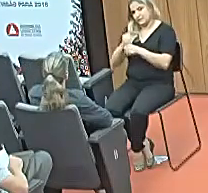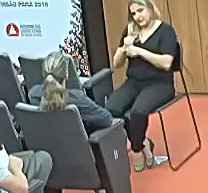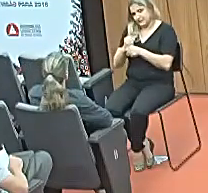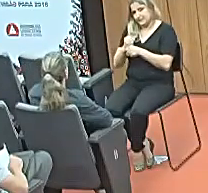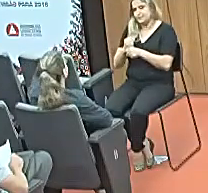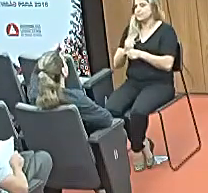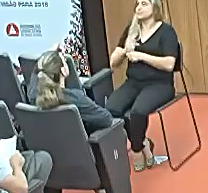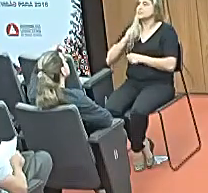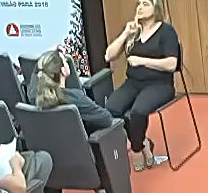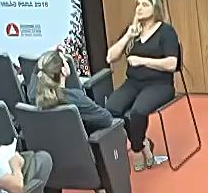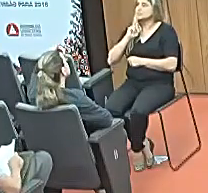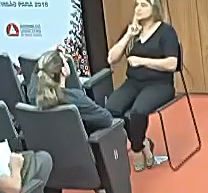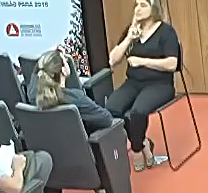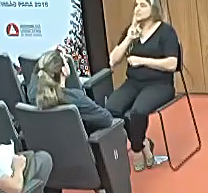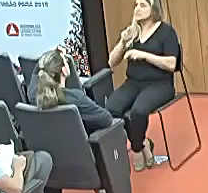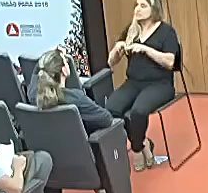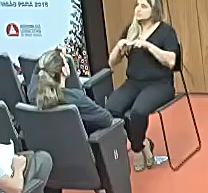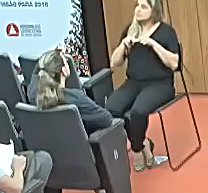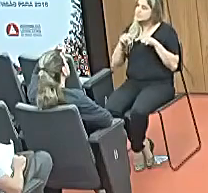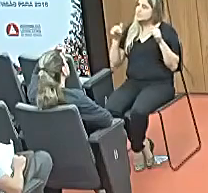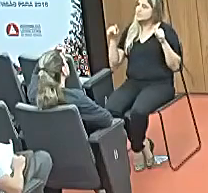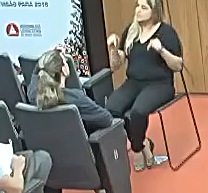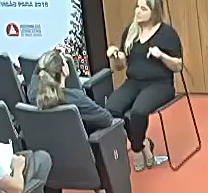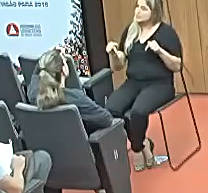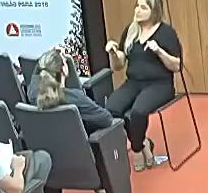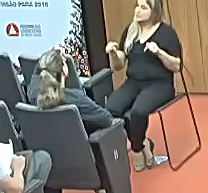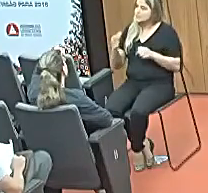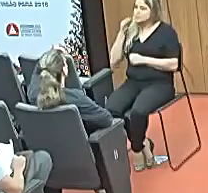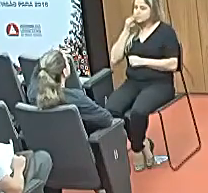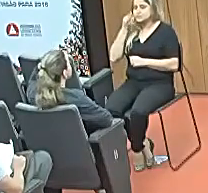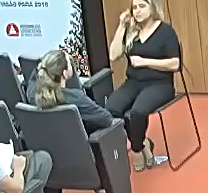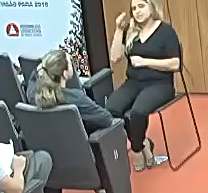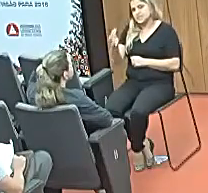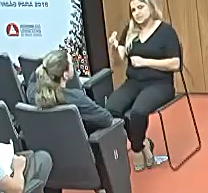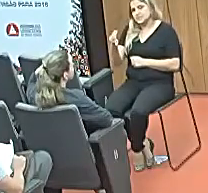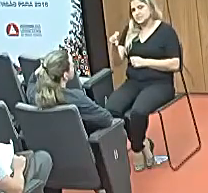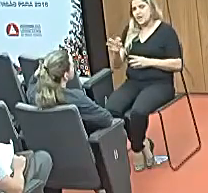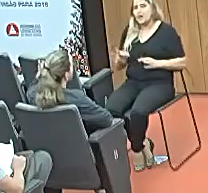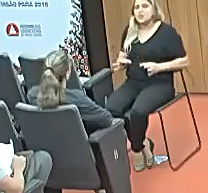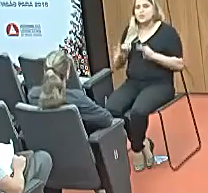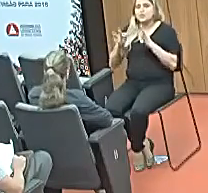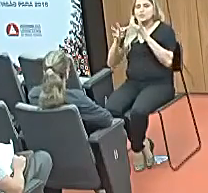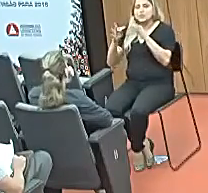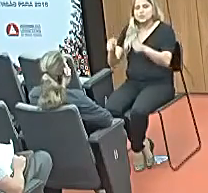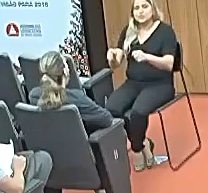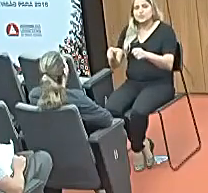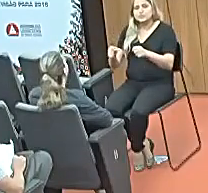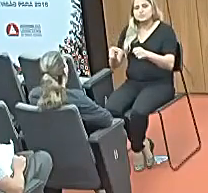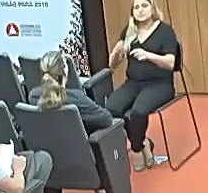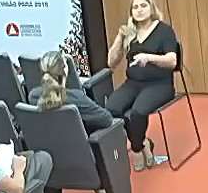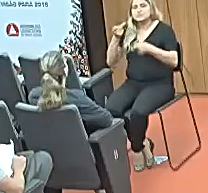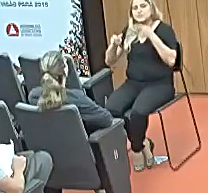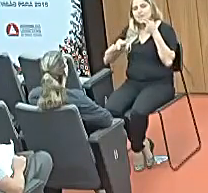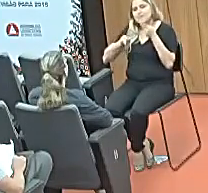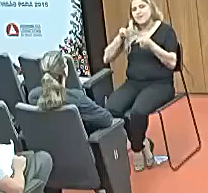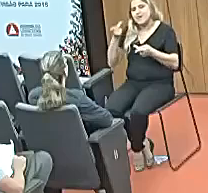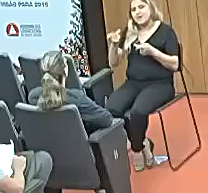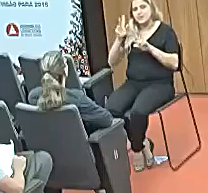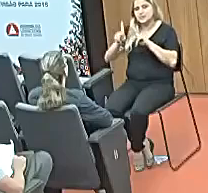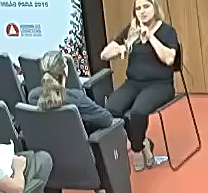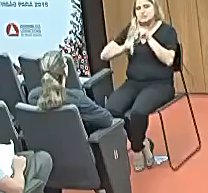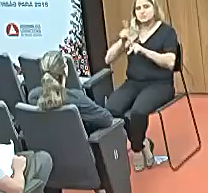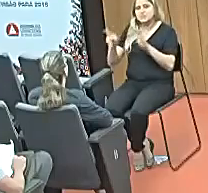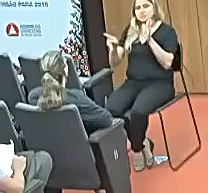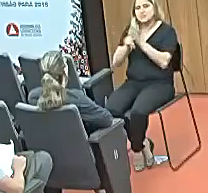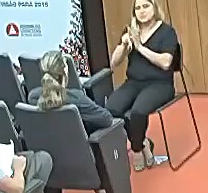estado de minas gerais por estar aqui e darem atenção essas causas que foram apresentadas pela população mineira que tanto